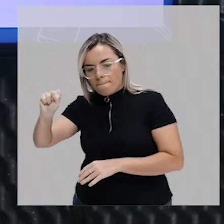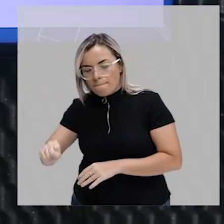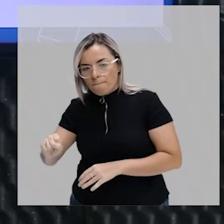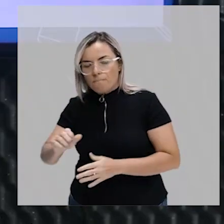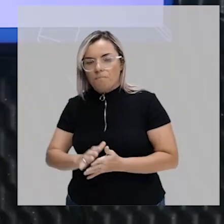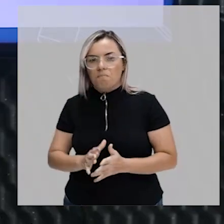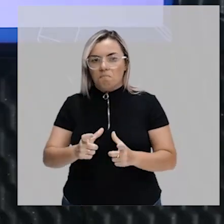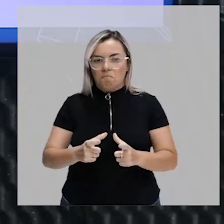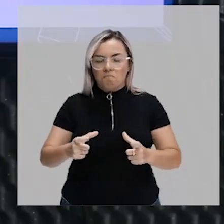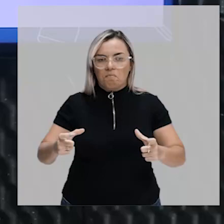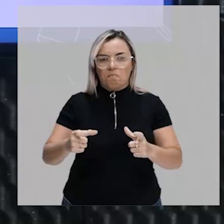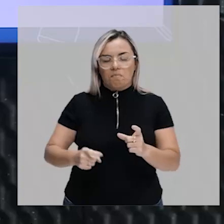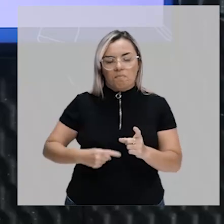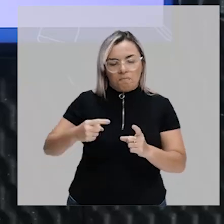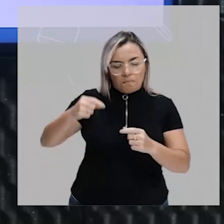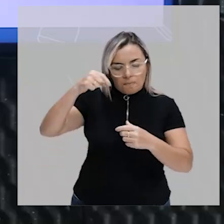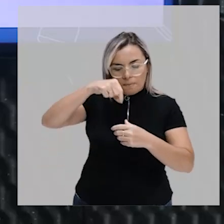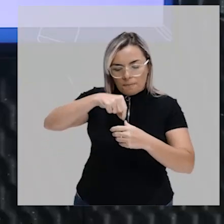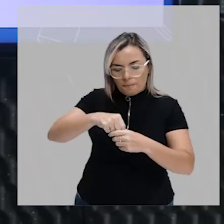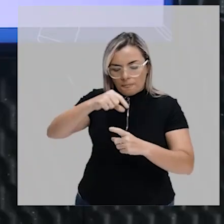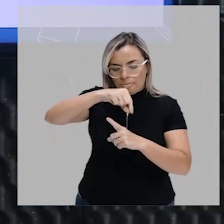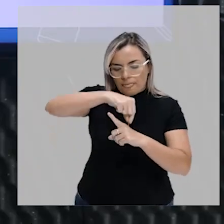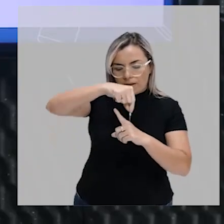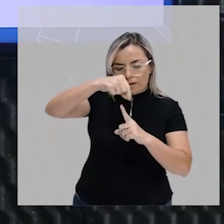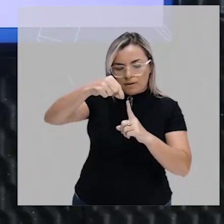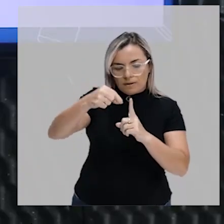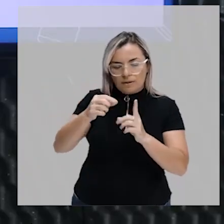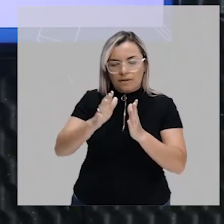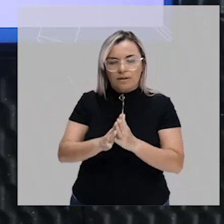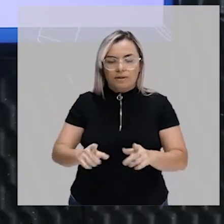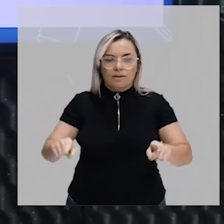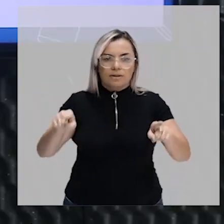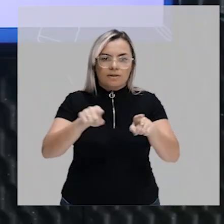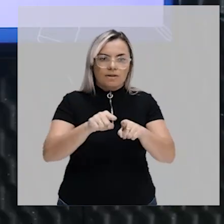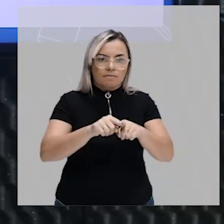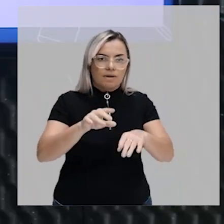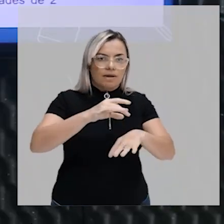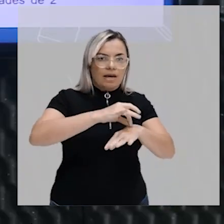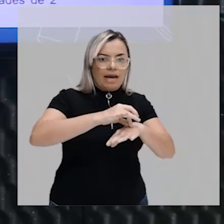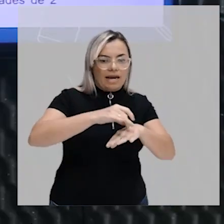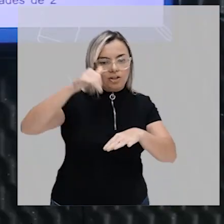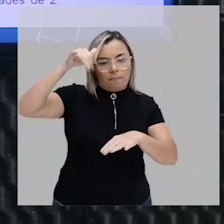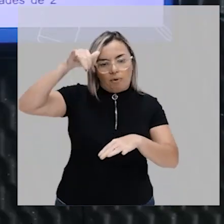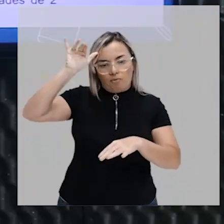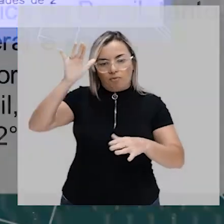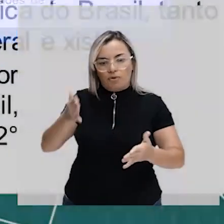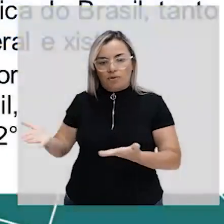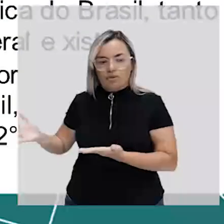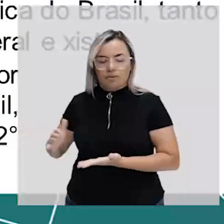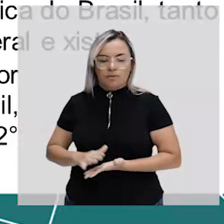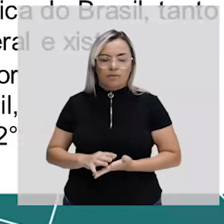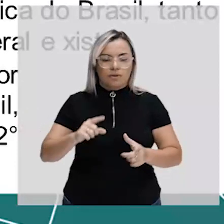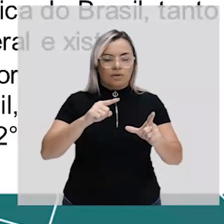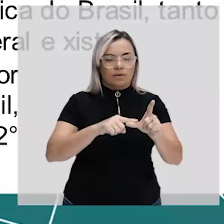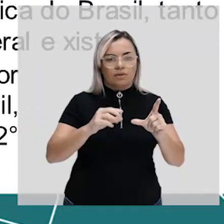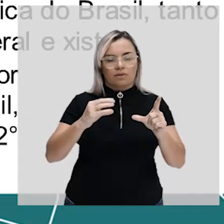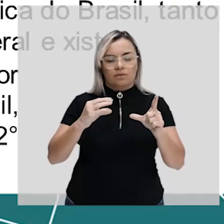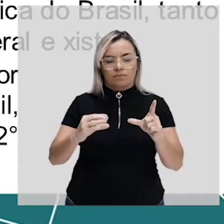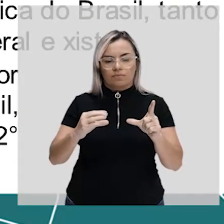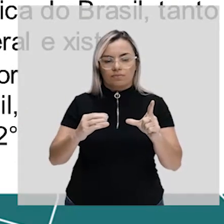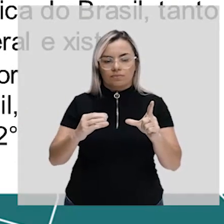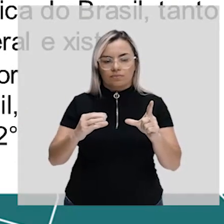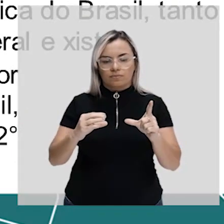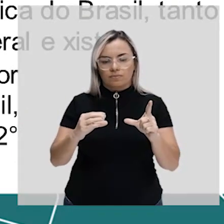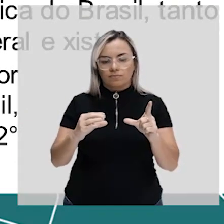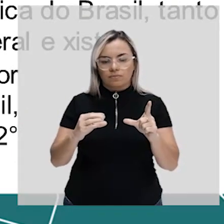soja e também, né, de carne bovina. Bacana? Então, tá certinho. Letra C. A